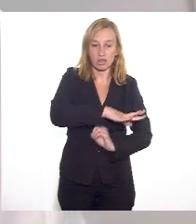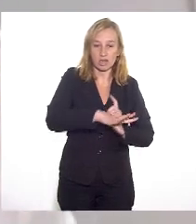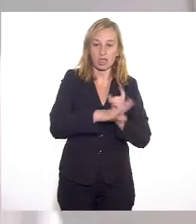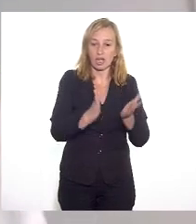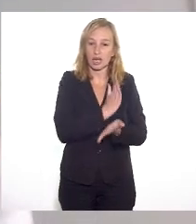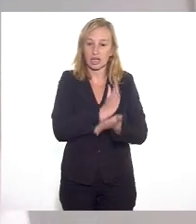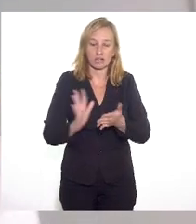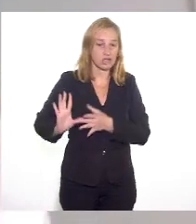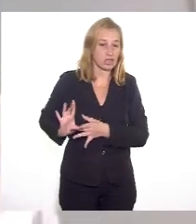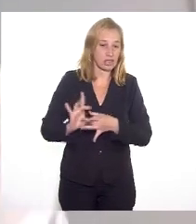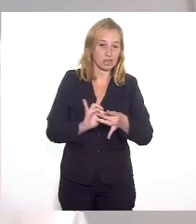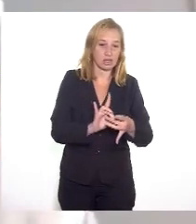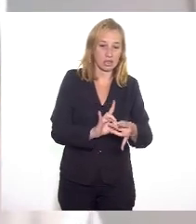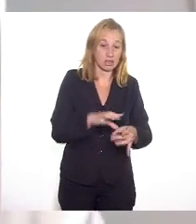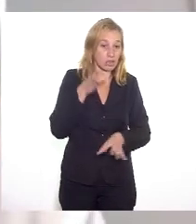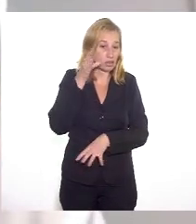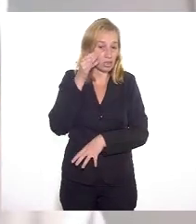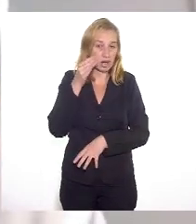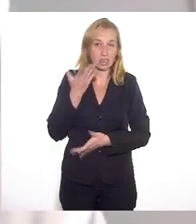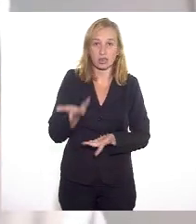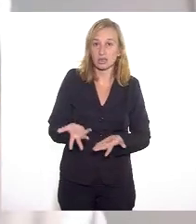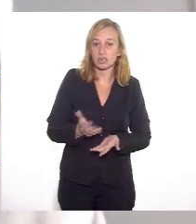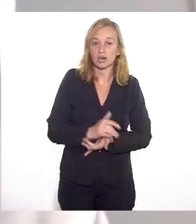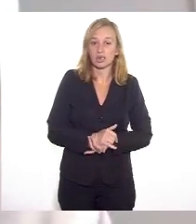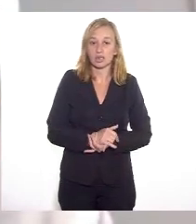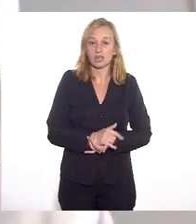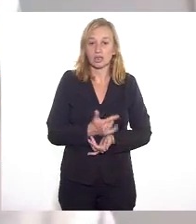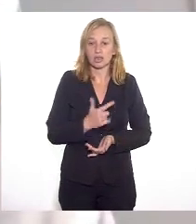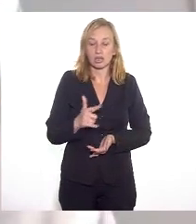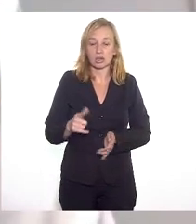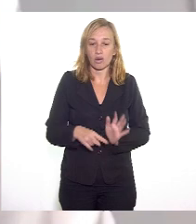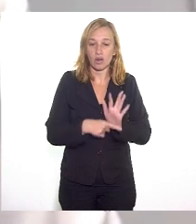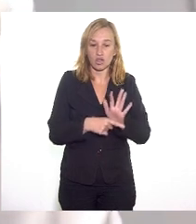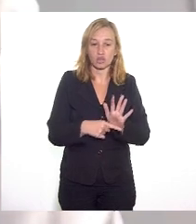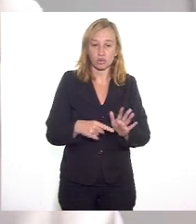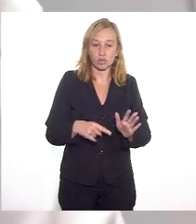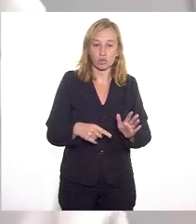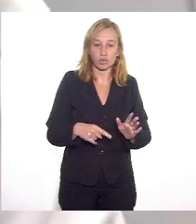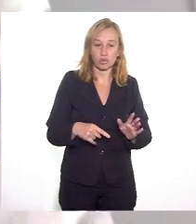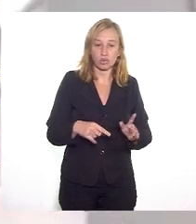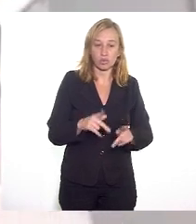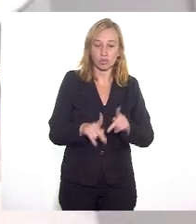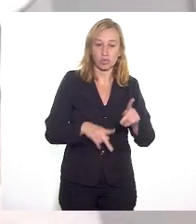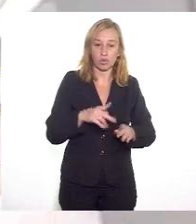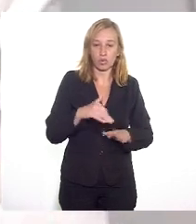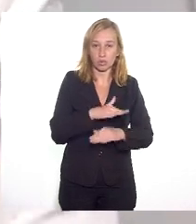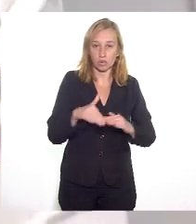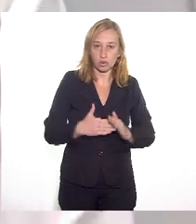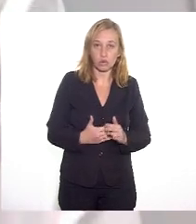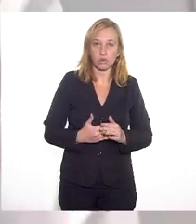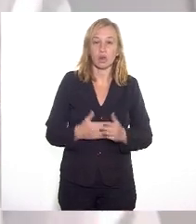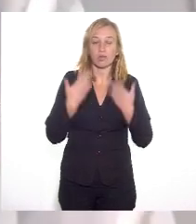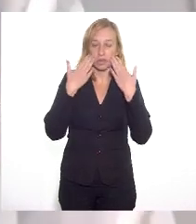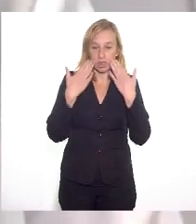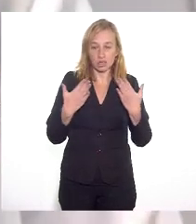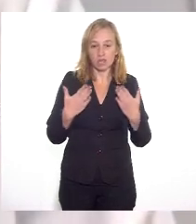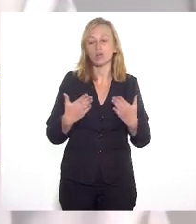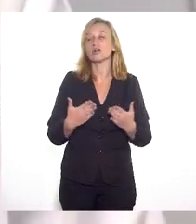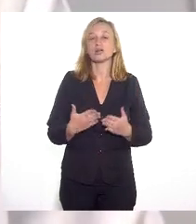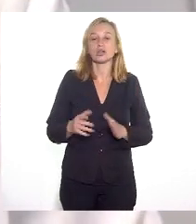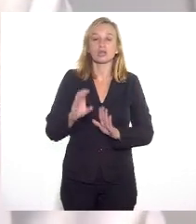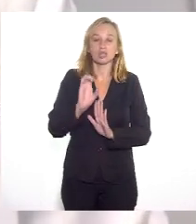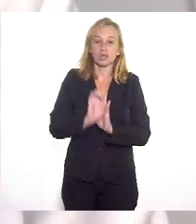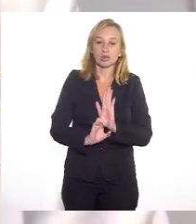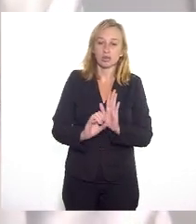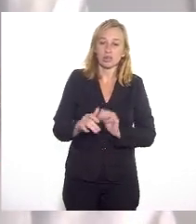vezes ligados a interesses que não atendem e favorecem a população como um todo. Então, apresentamos emendas nas áreas